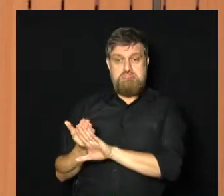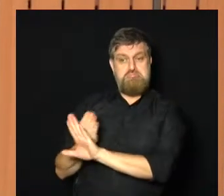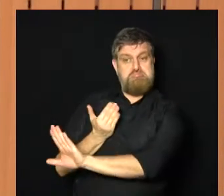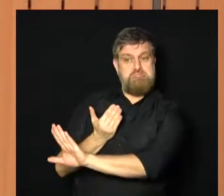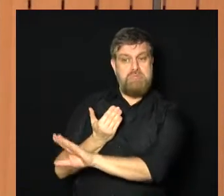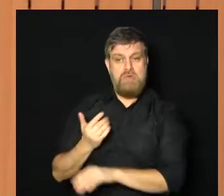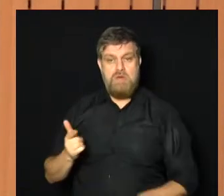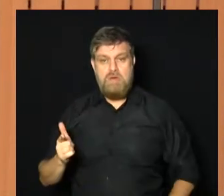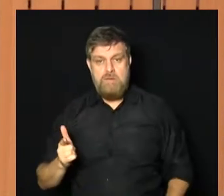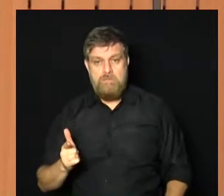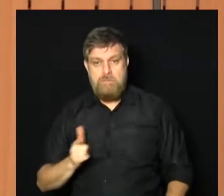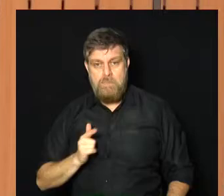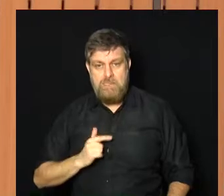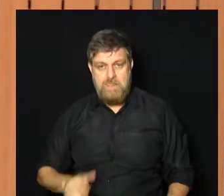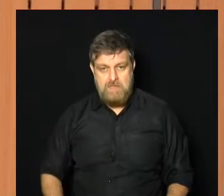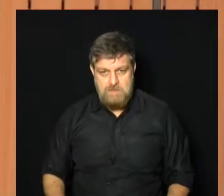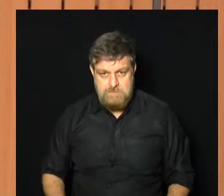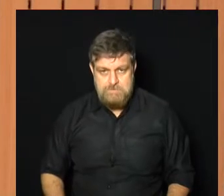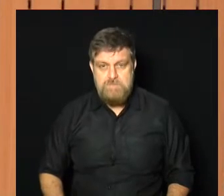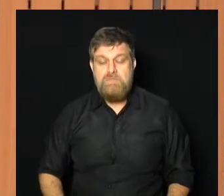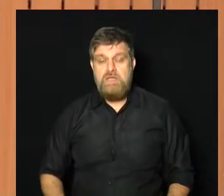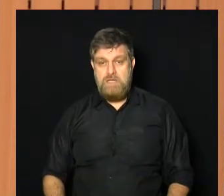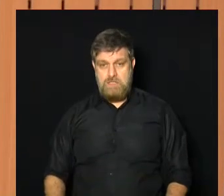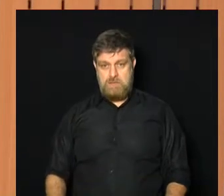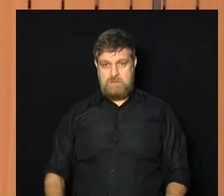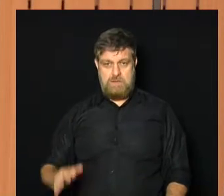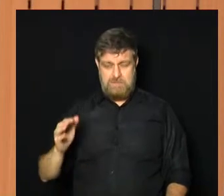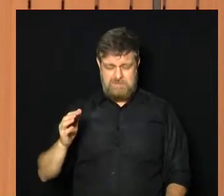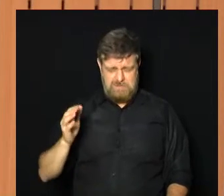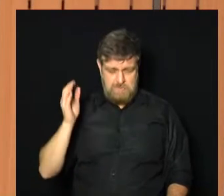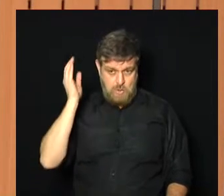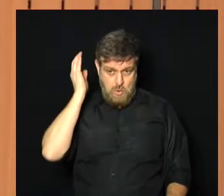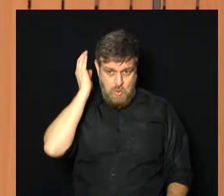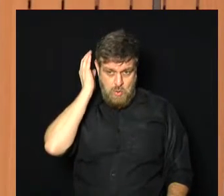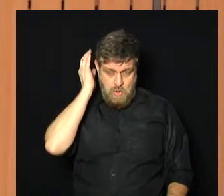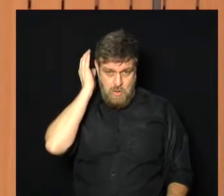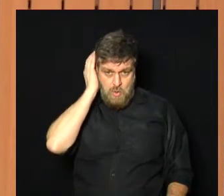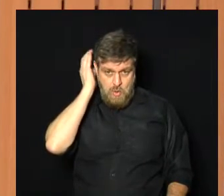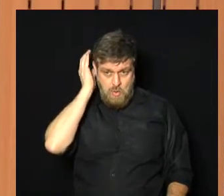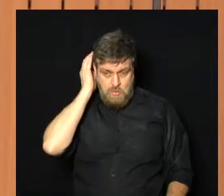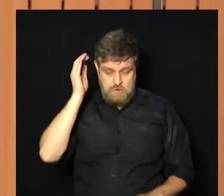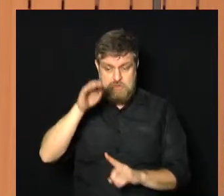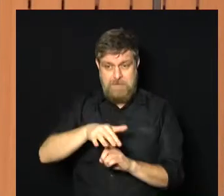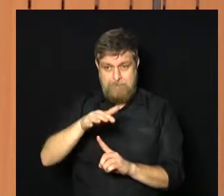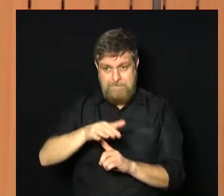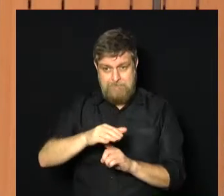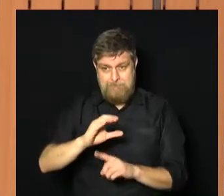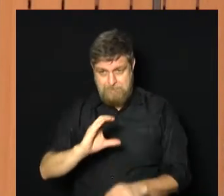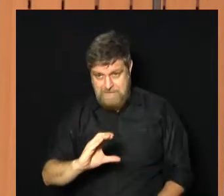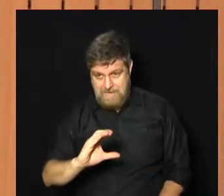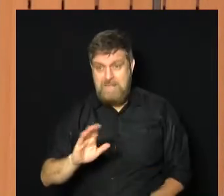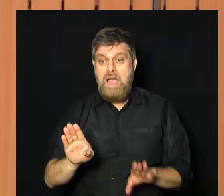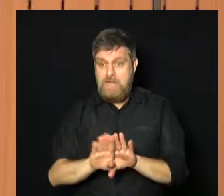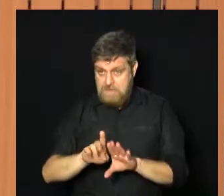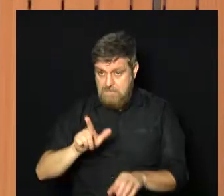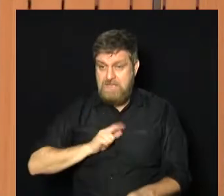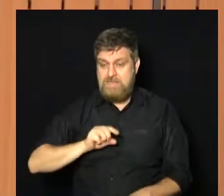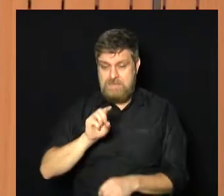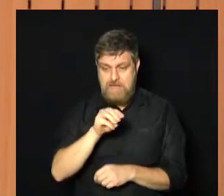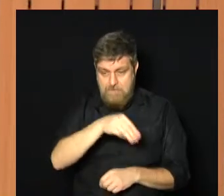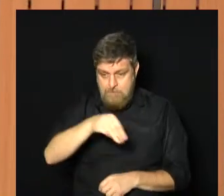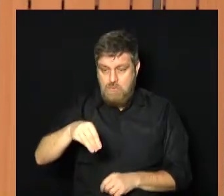Diadema e Curitiba também são referências de recepção na carreira do magistério de monitoras agentes de educação